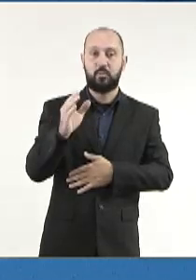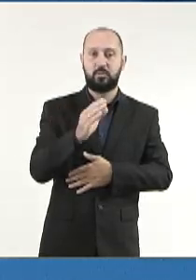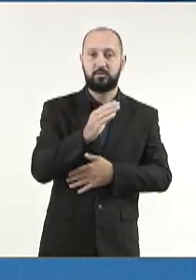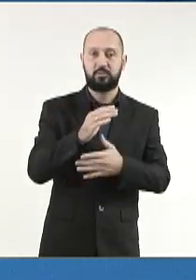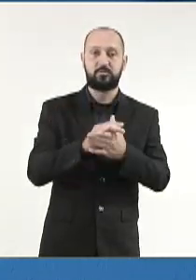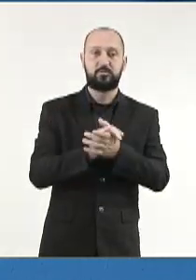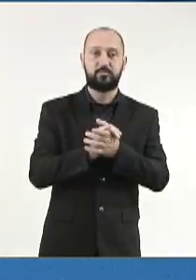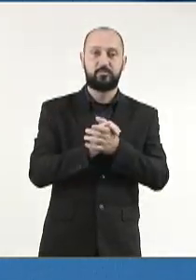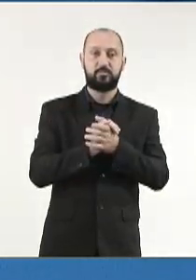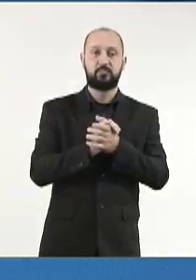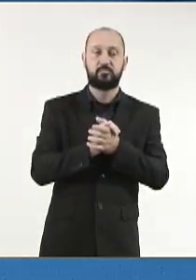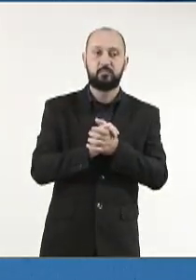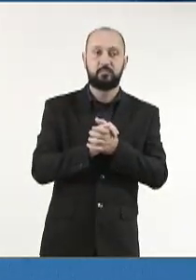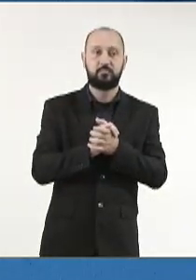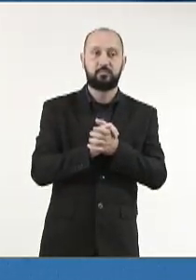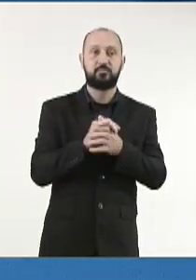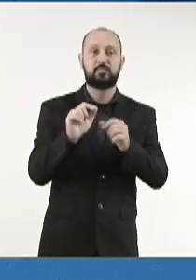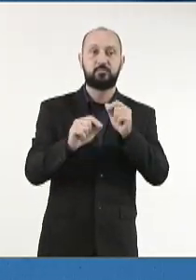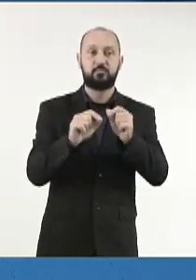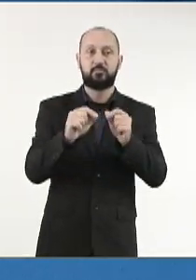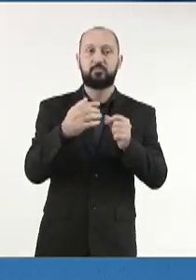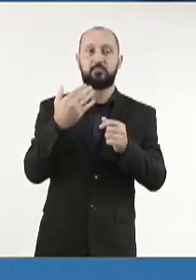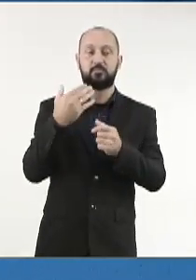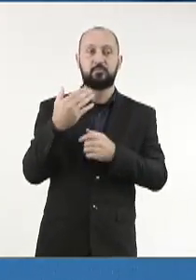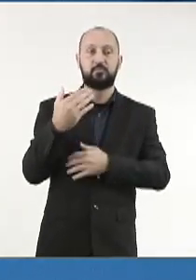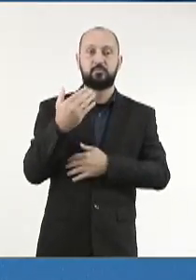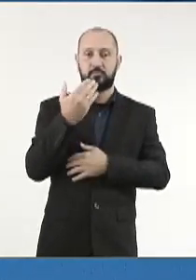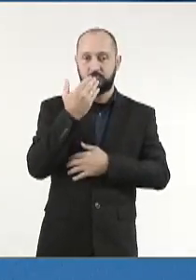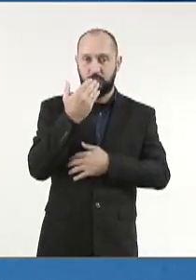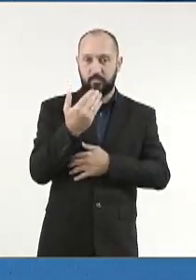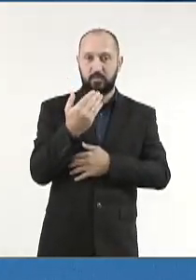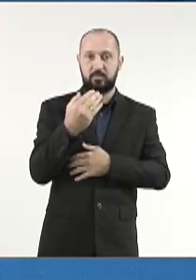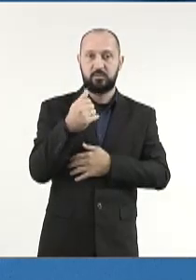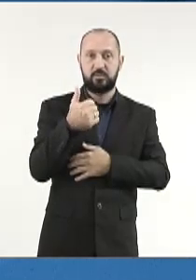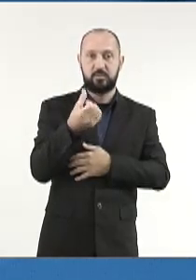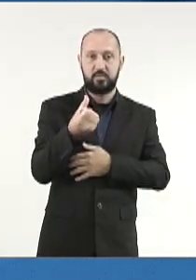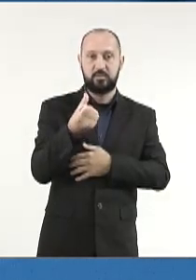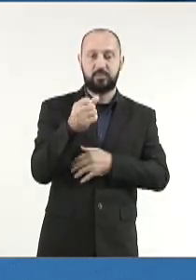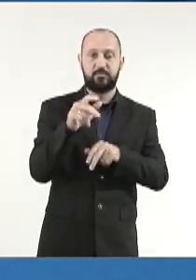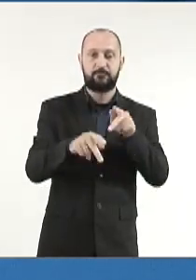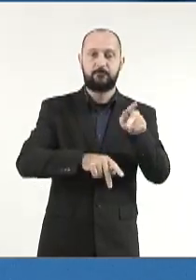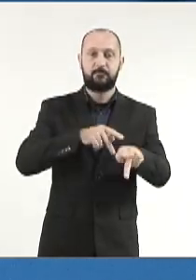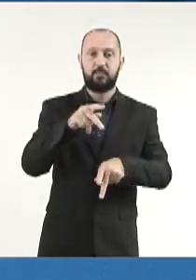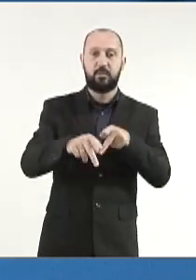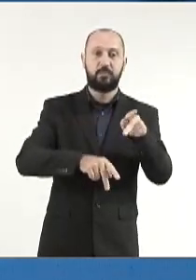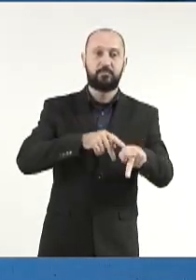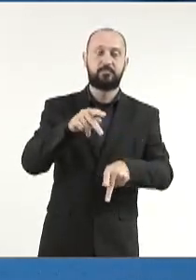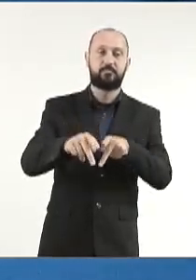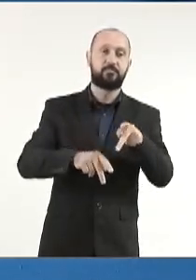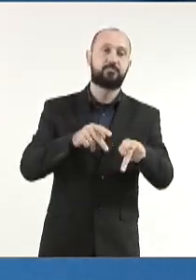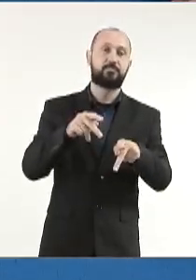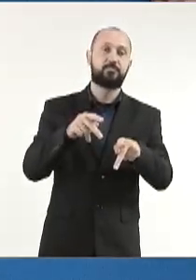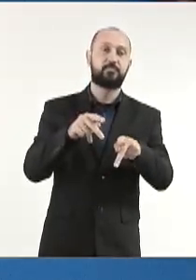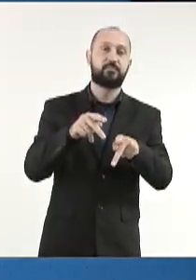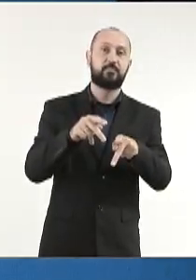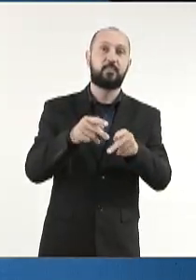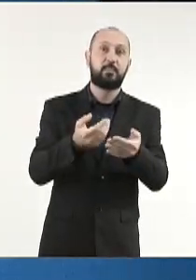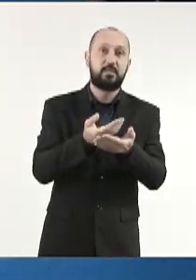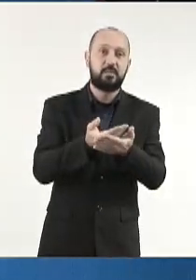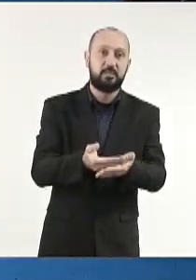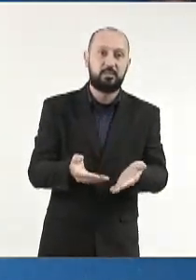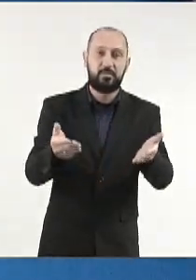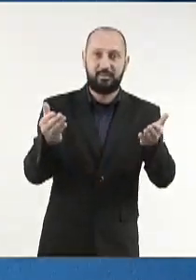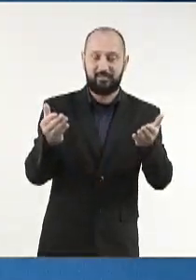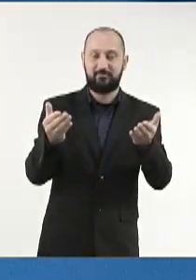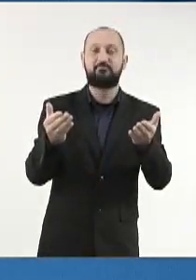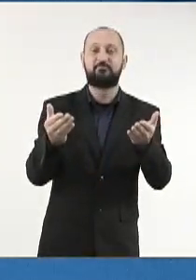Correia, solicitando a aquisição de 16 bicicletas elétricas para serem